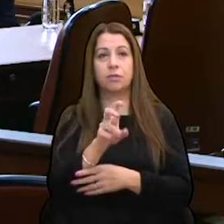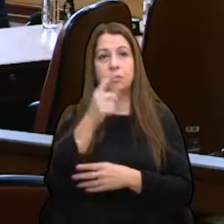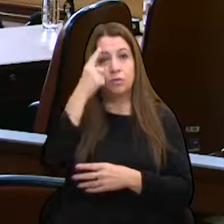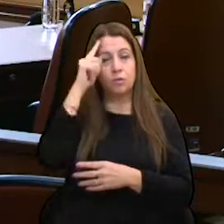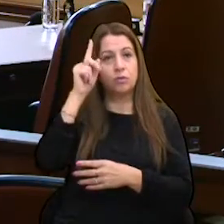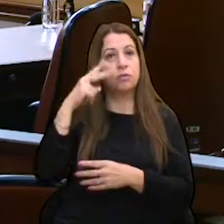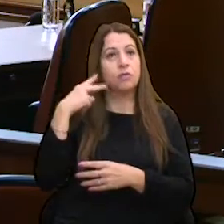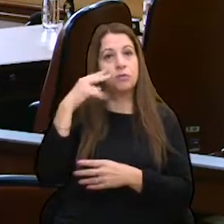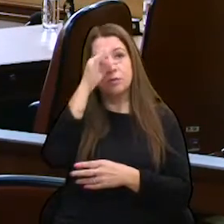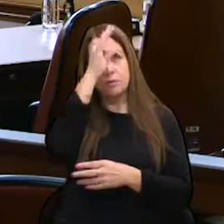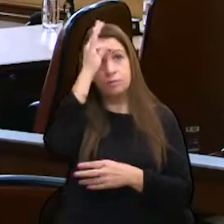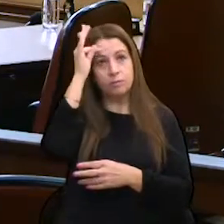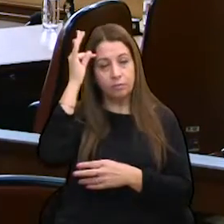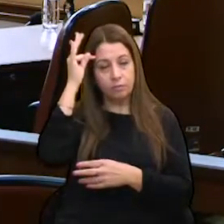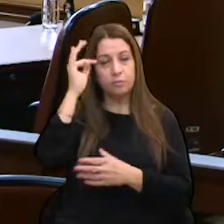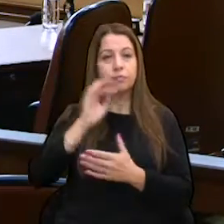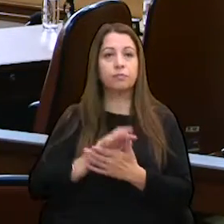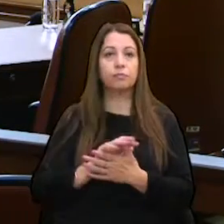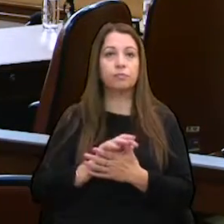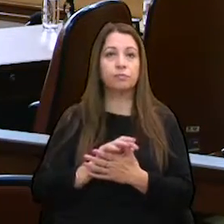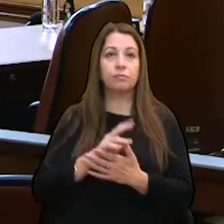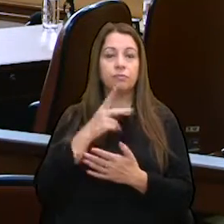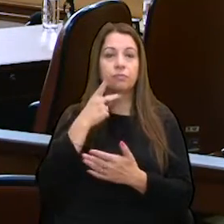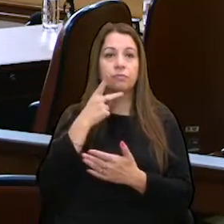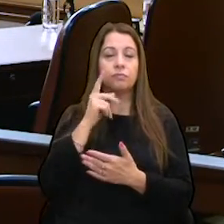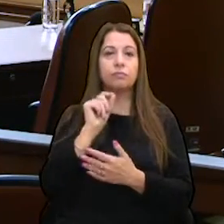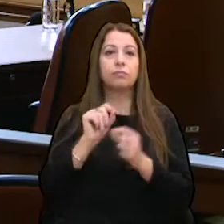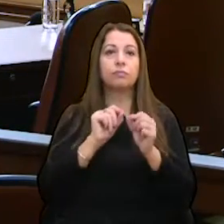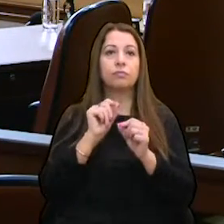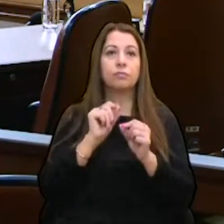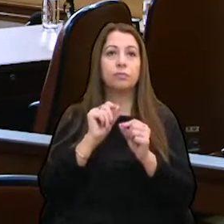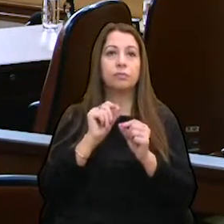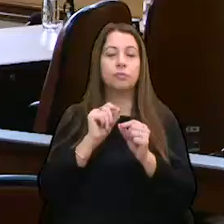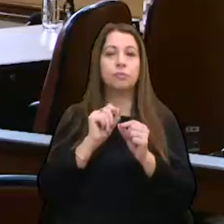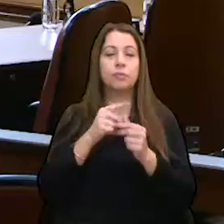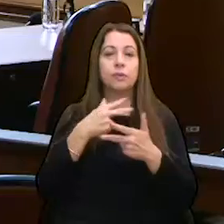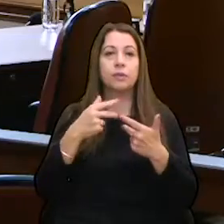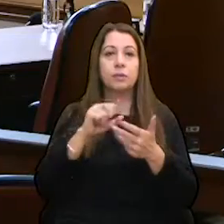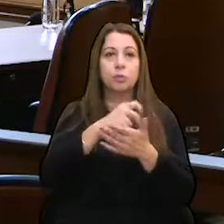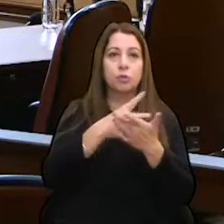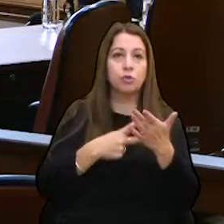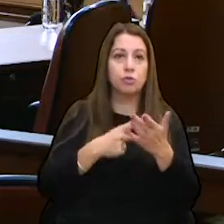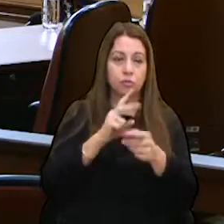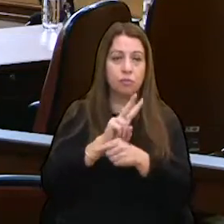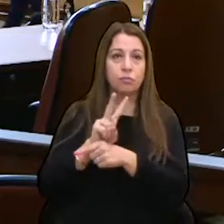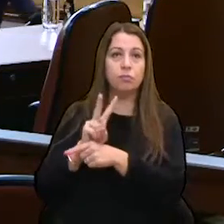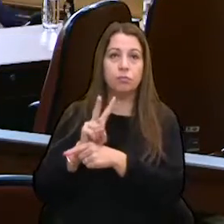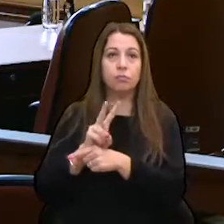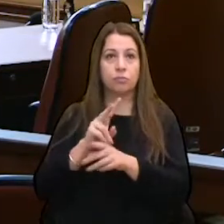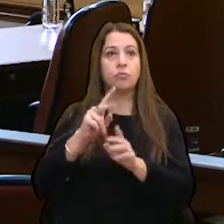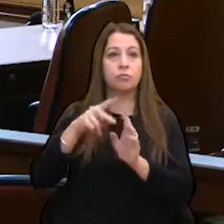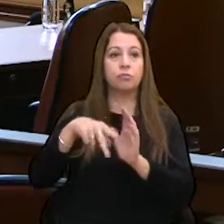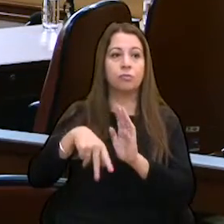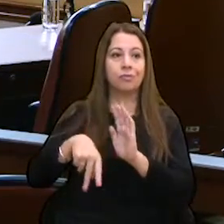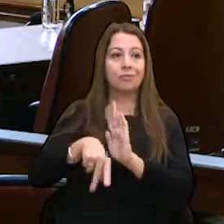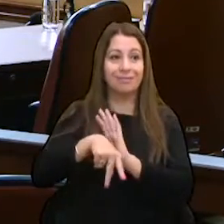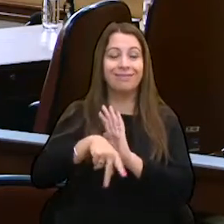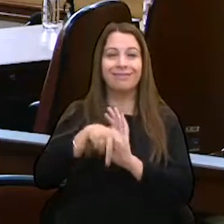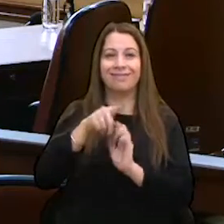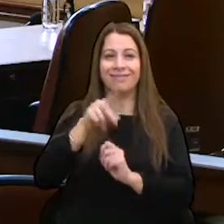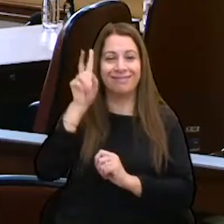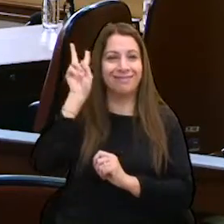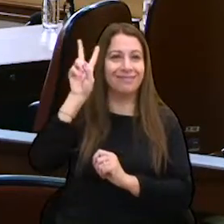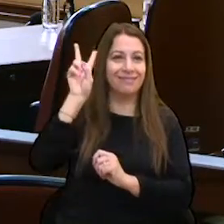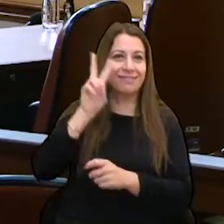do vereador Gustavo Toigo, que trata sobre a adoção de projetos de proteção ao patrimônio histórico e cultural